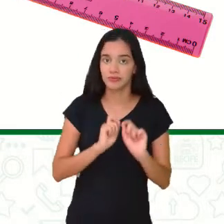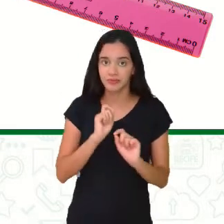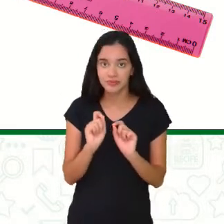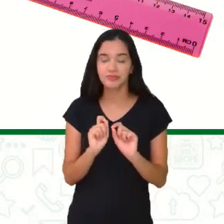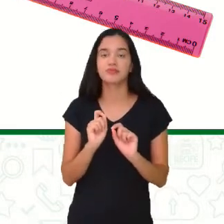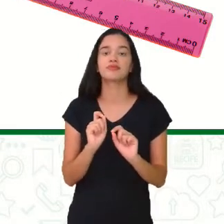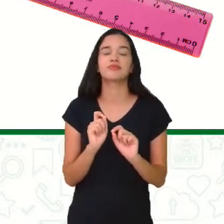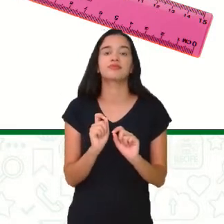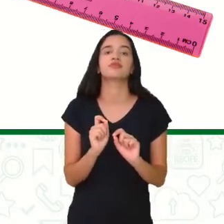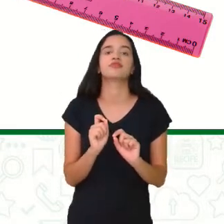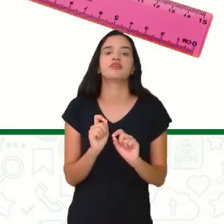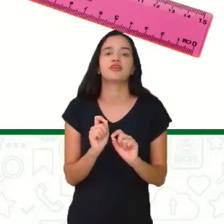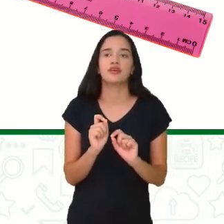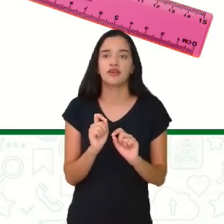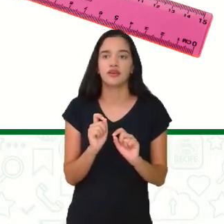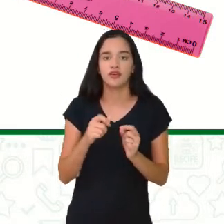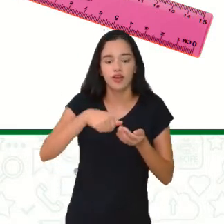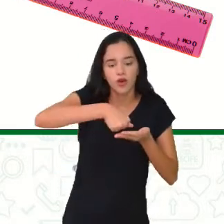para